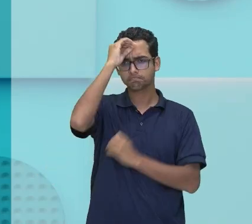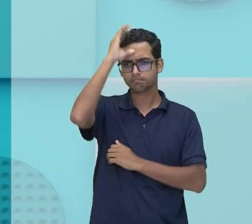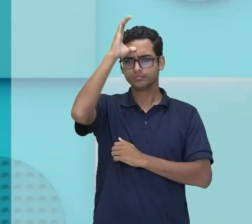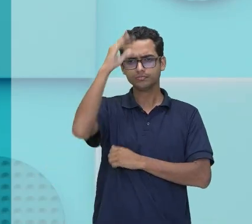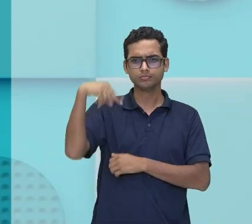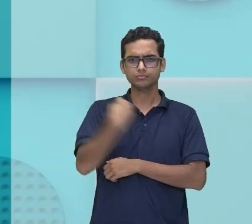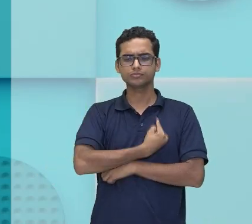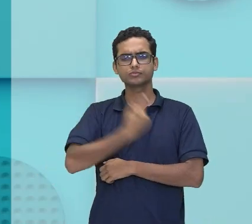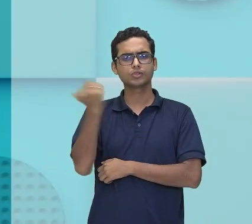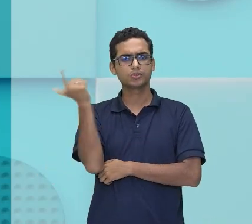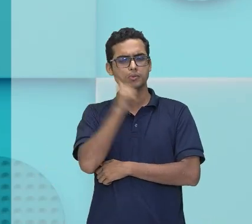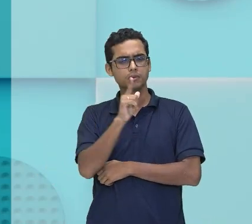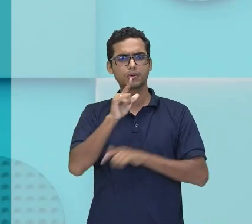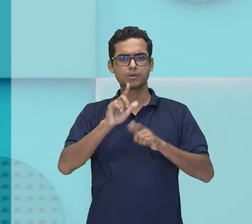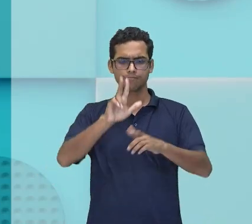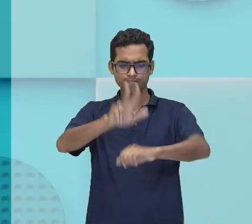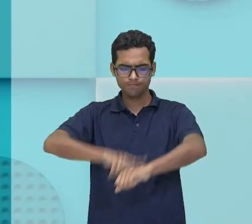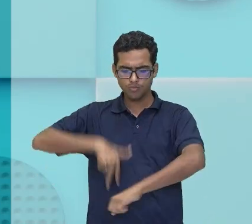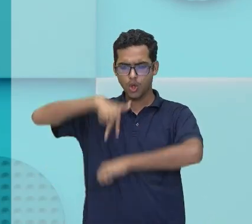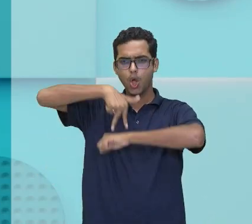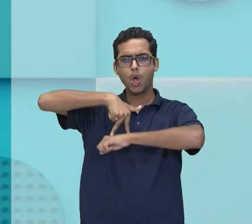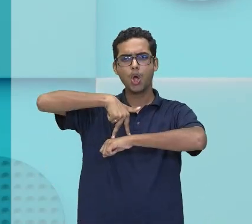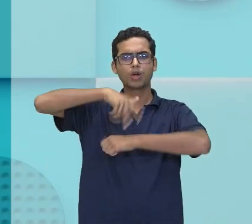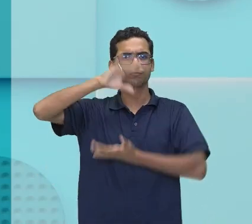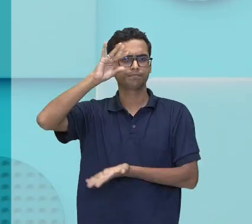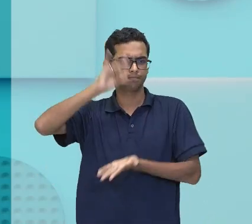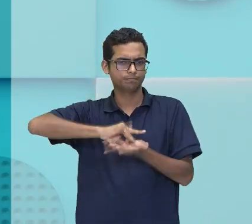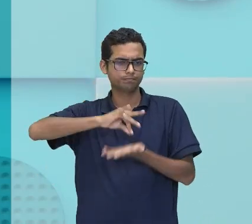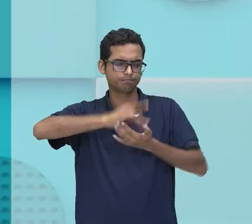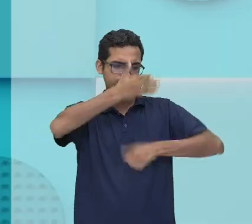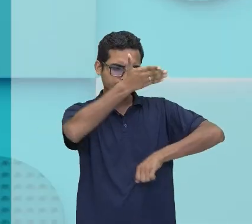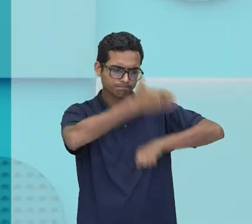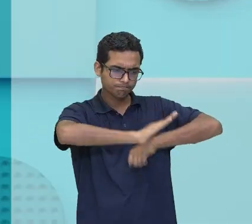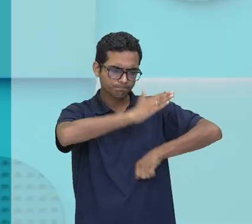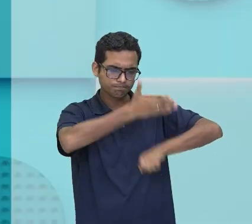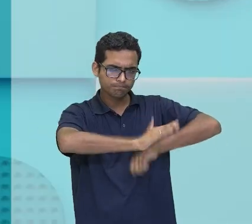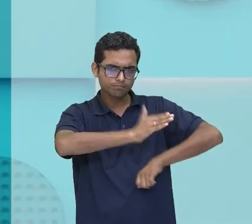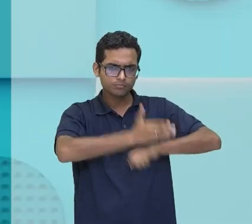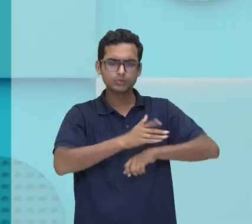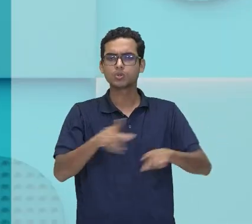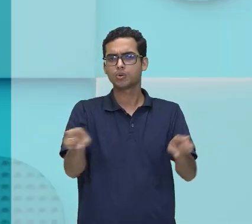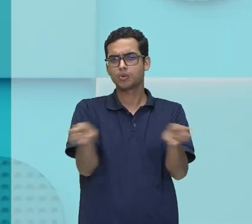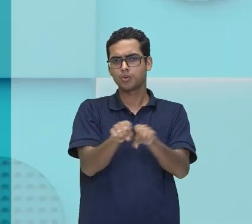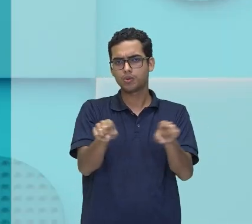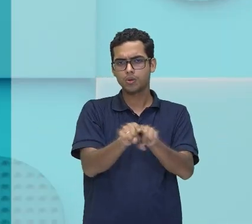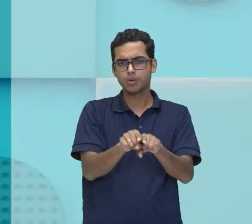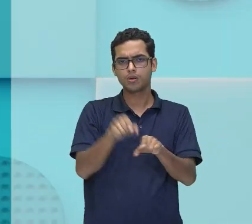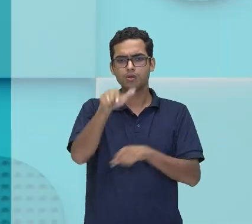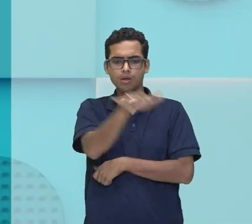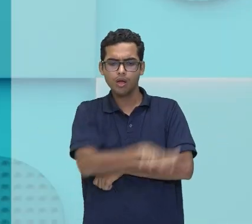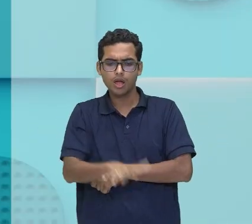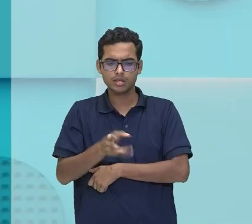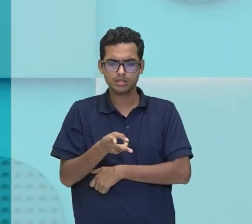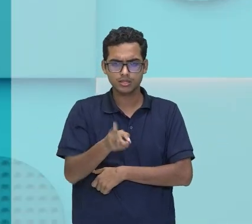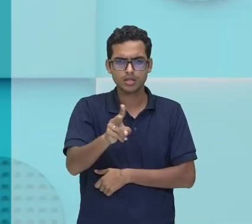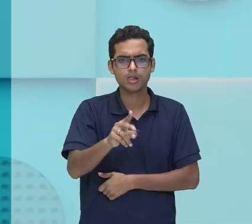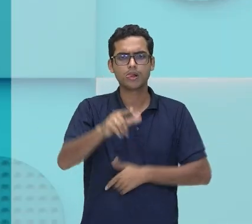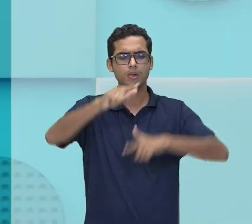quê? Pôr em prática. Né? Em prática, deixar meu ambiente sempre limpo, ter